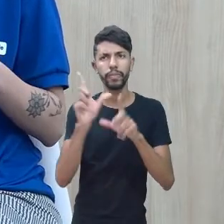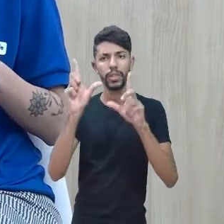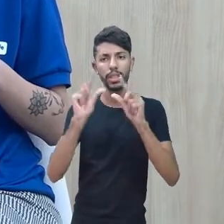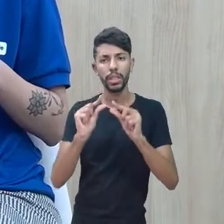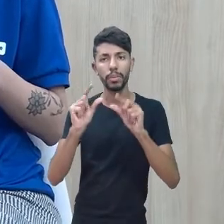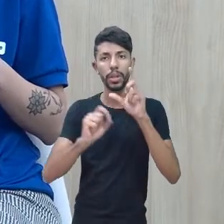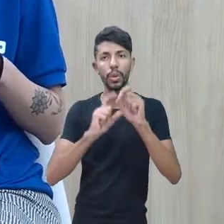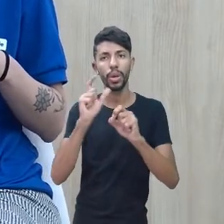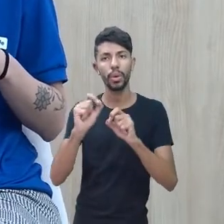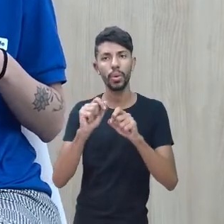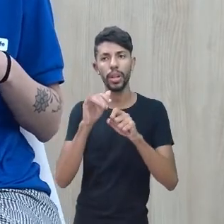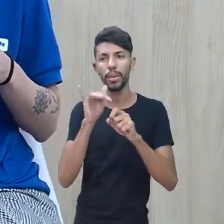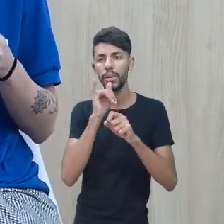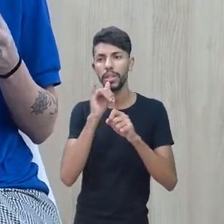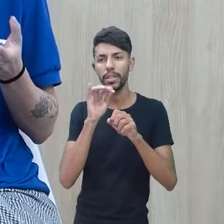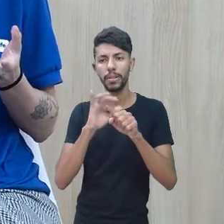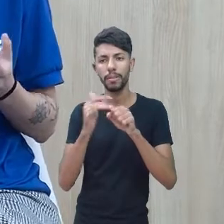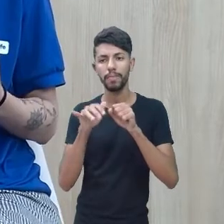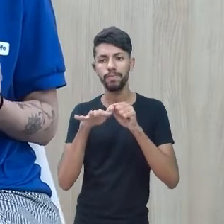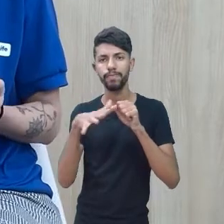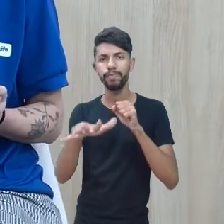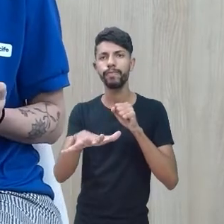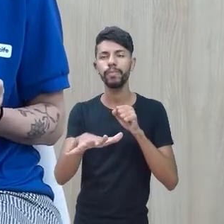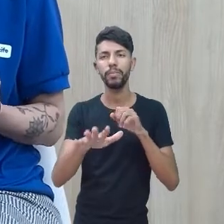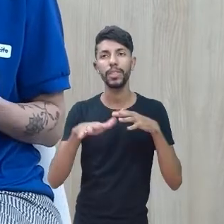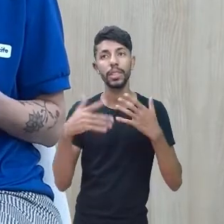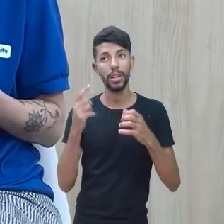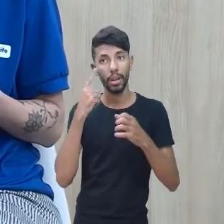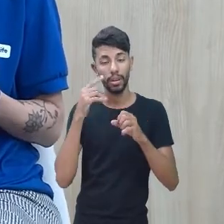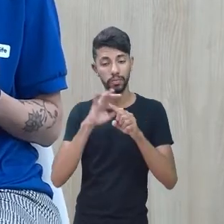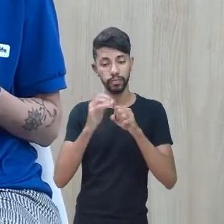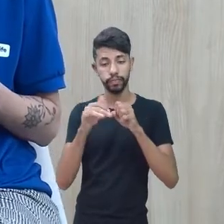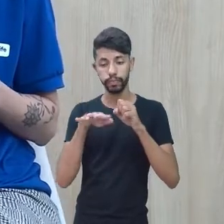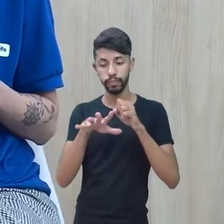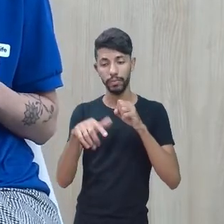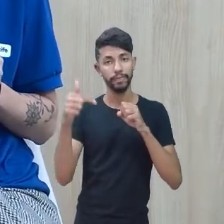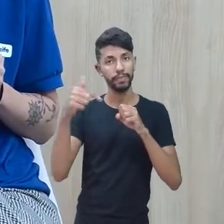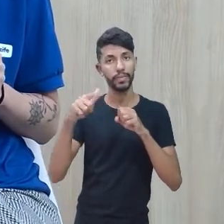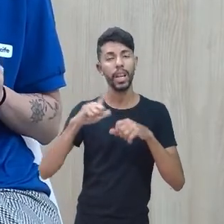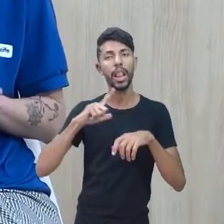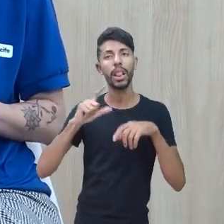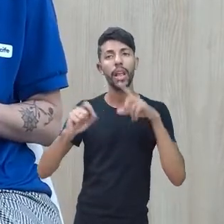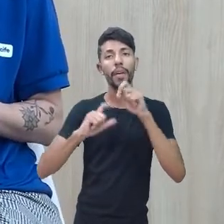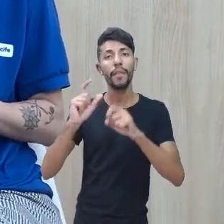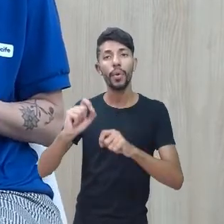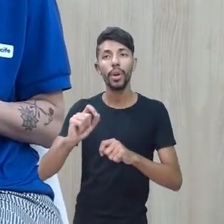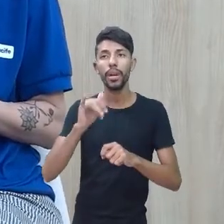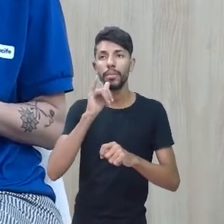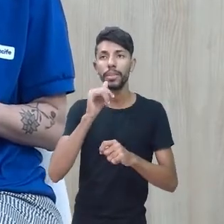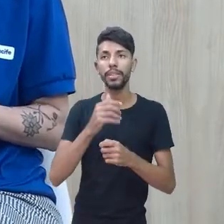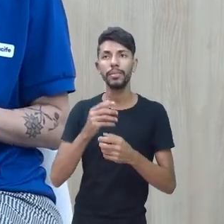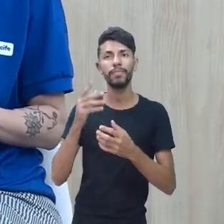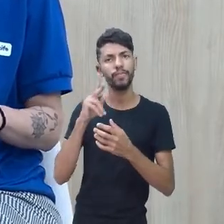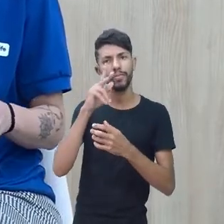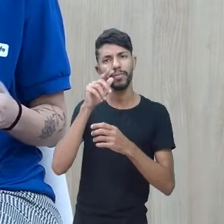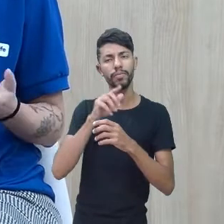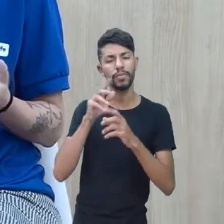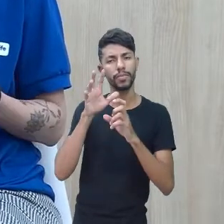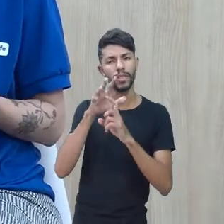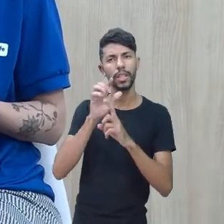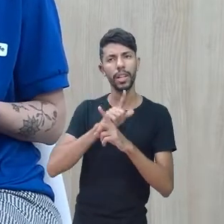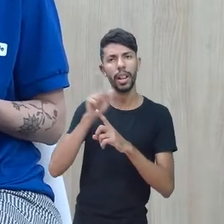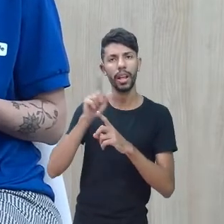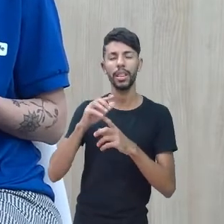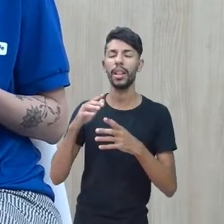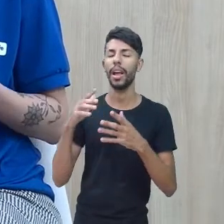esse contágio, e o Covid teve essa questão lá na África, né? E a gente vê